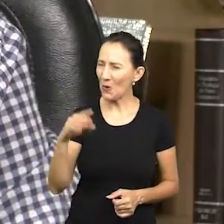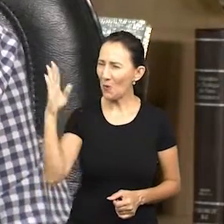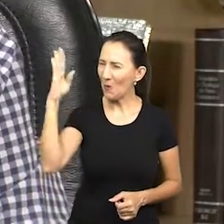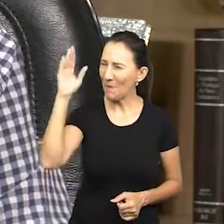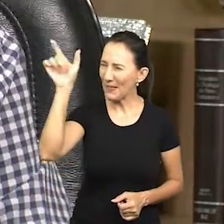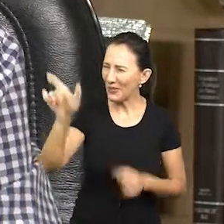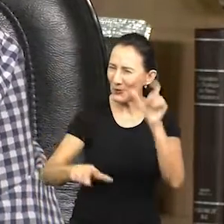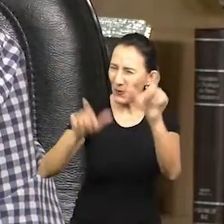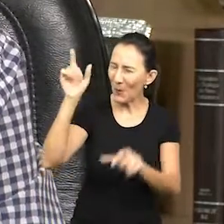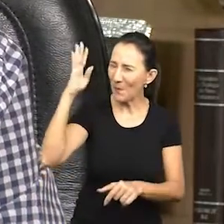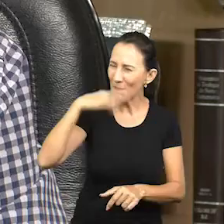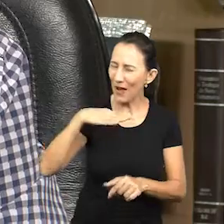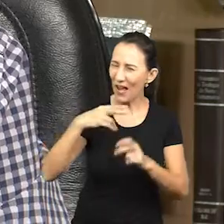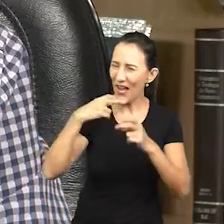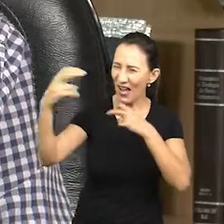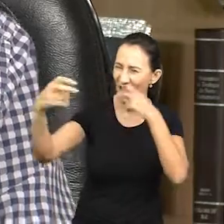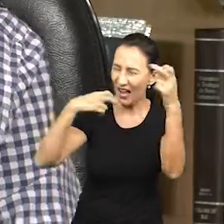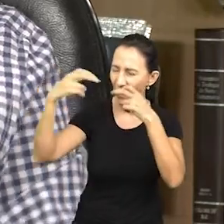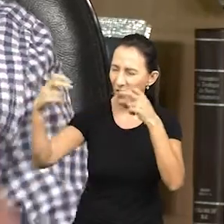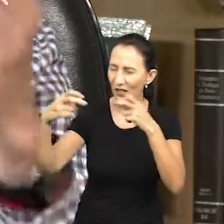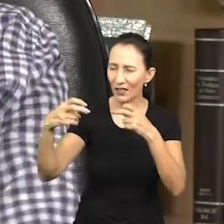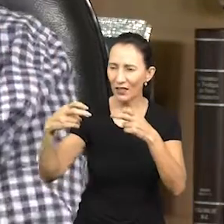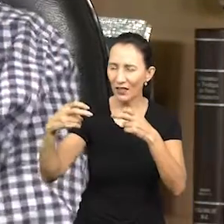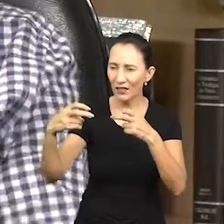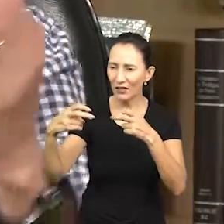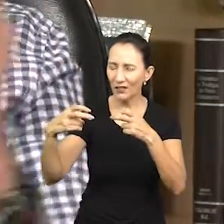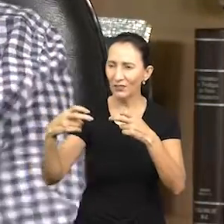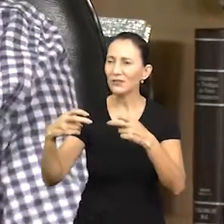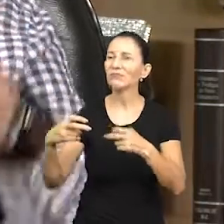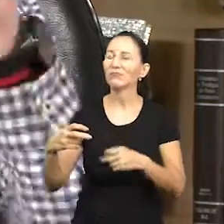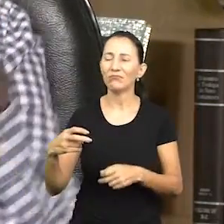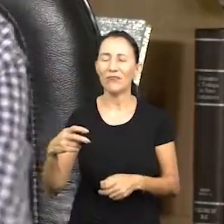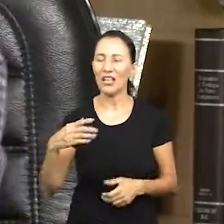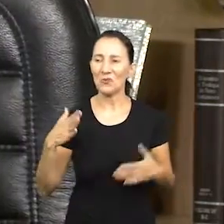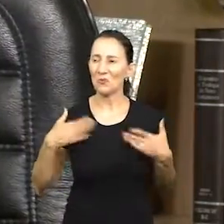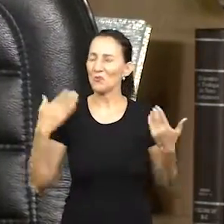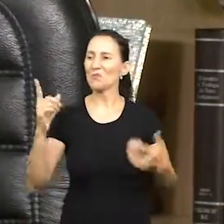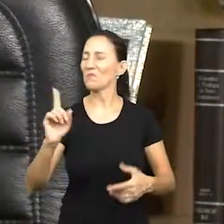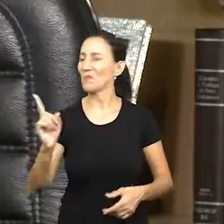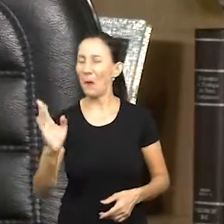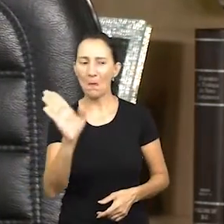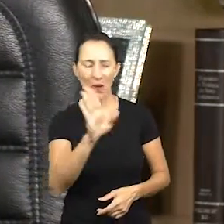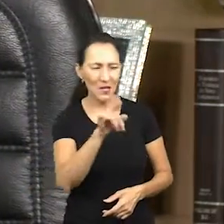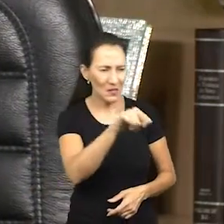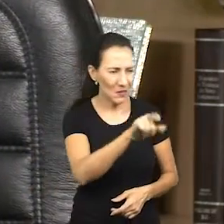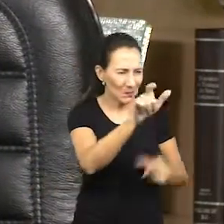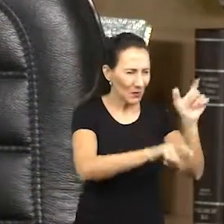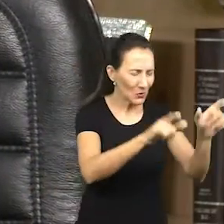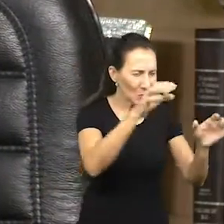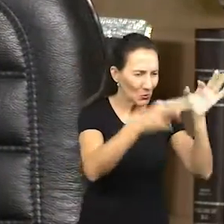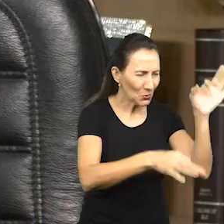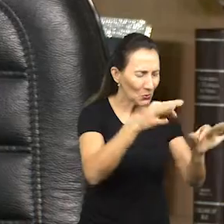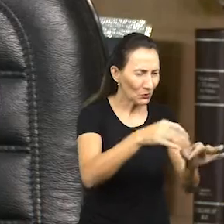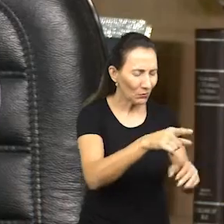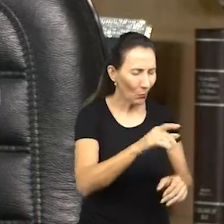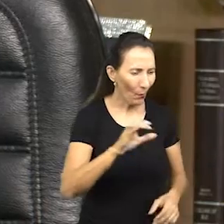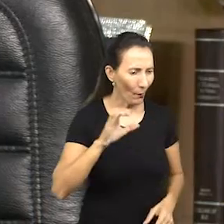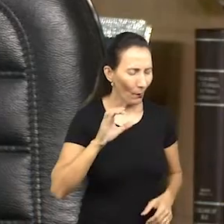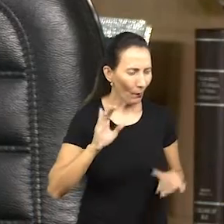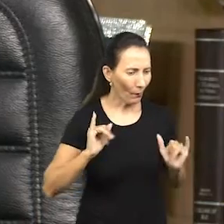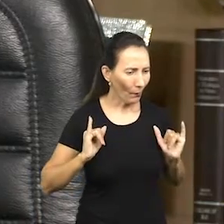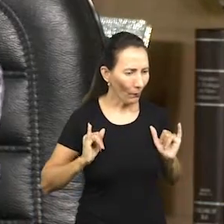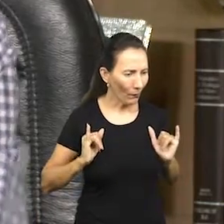de quem conhece a verdade. E ele guerreou, por isso custou a ele ser